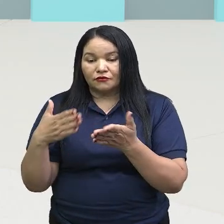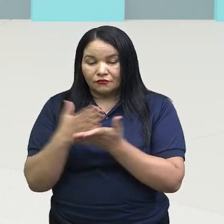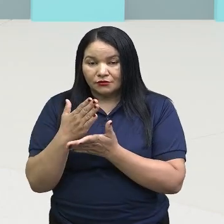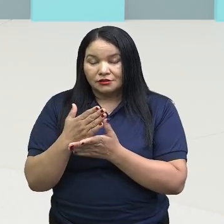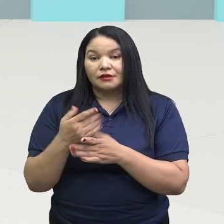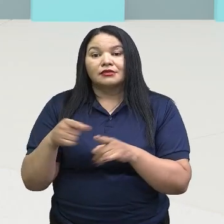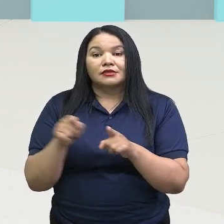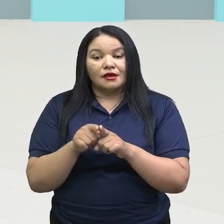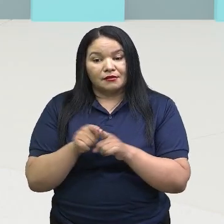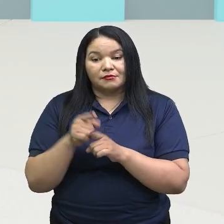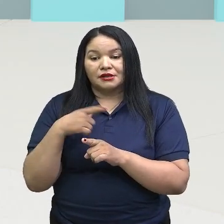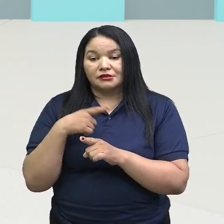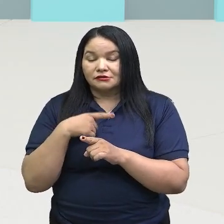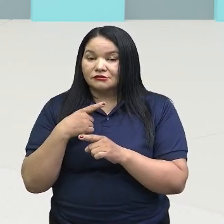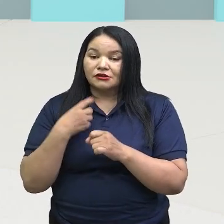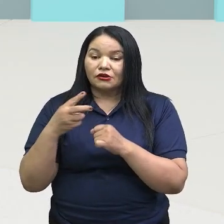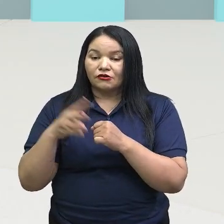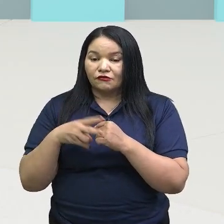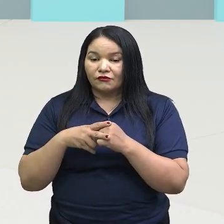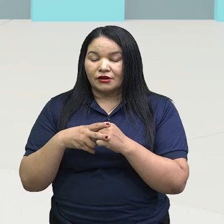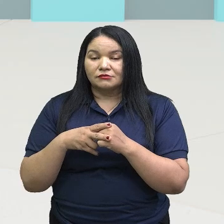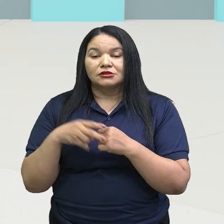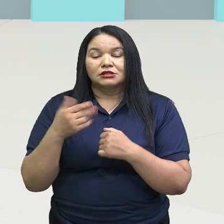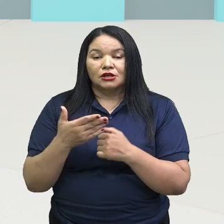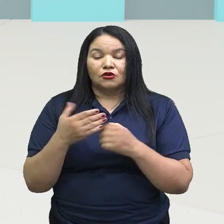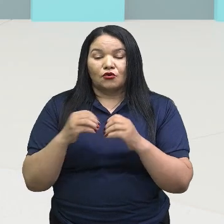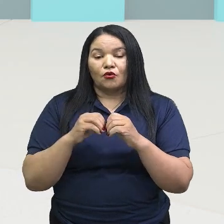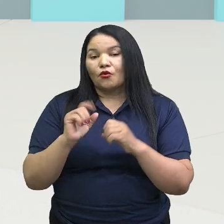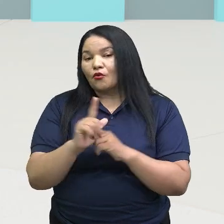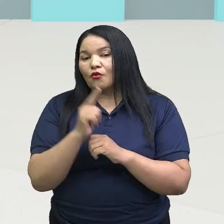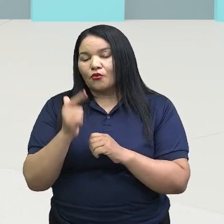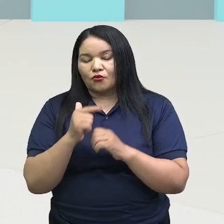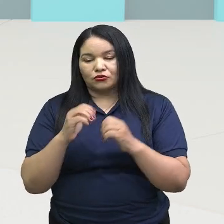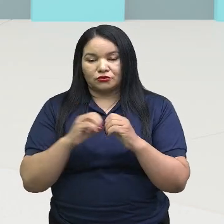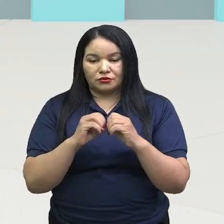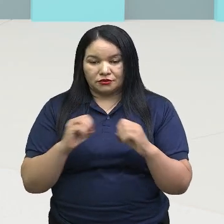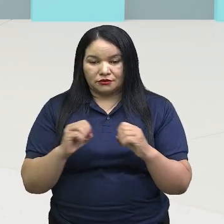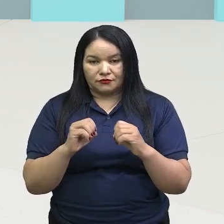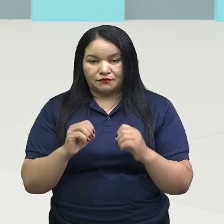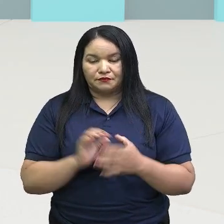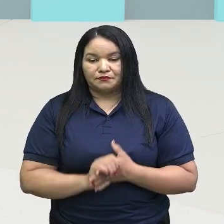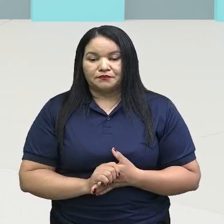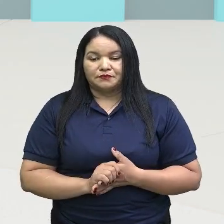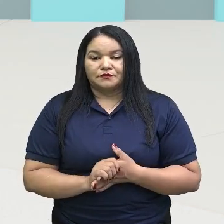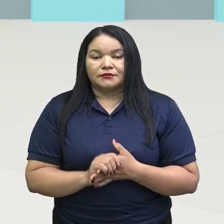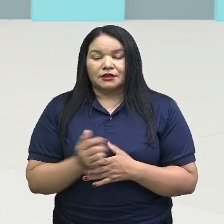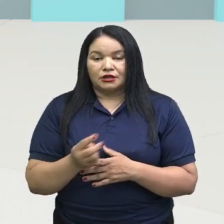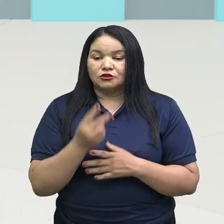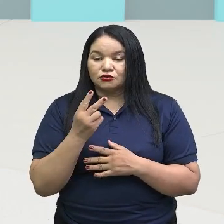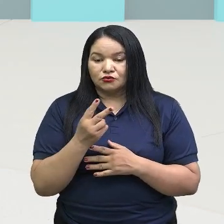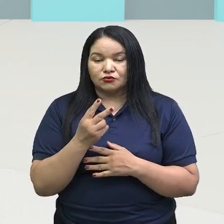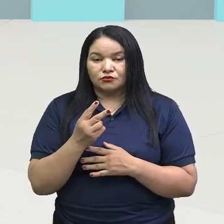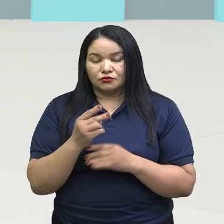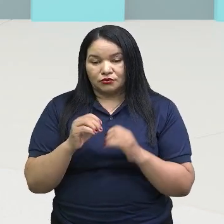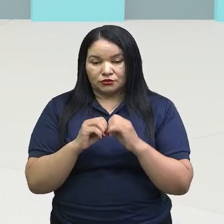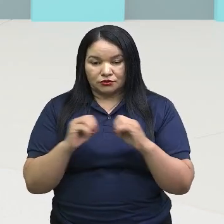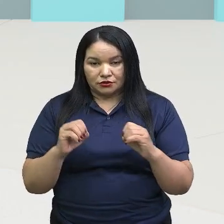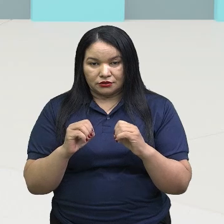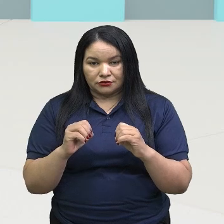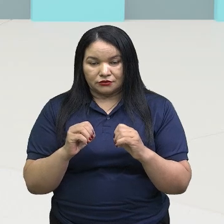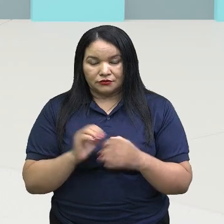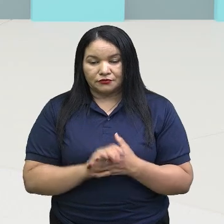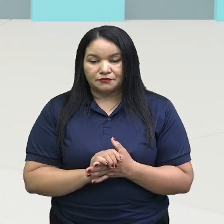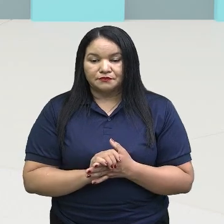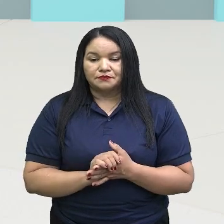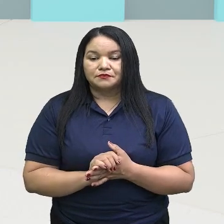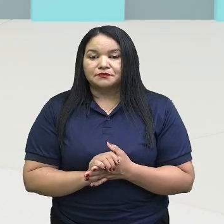eu também tenho um verbo aí. Então, é uma outra oração. No caso, aí eu tenho duas orações no